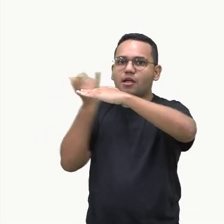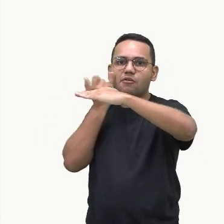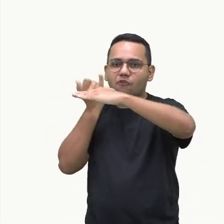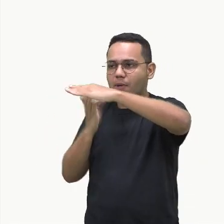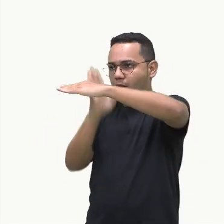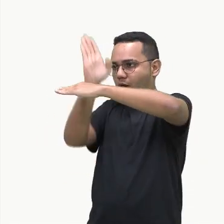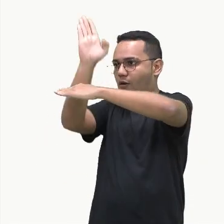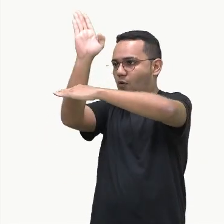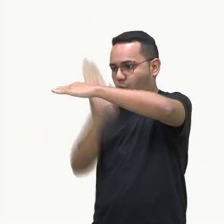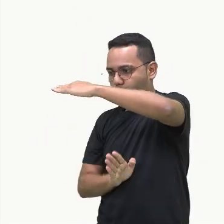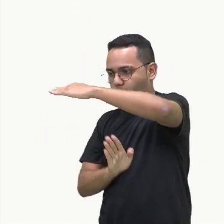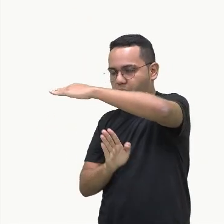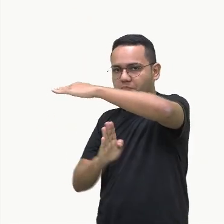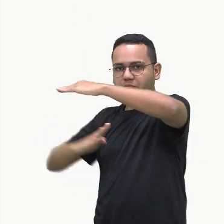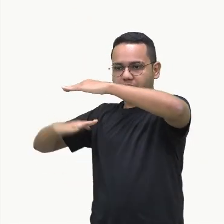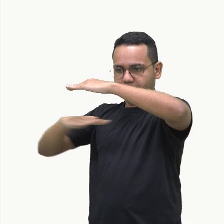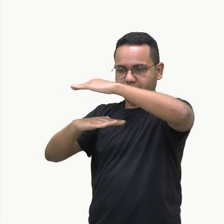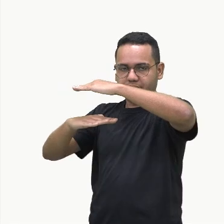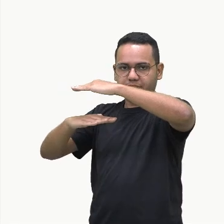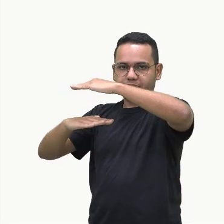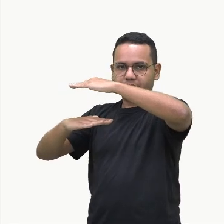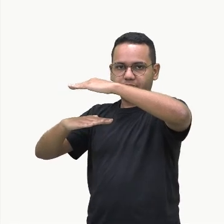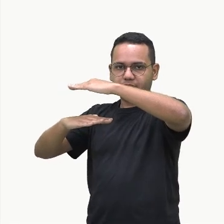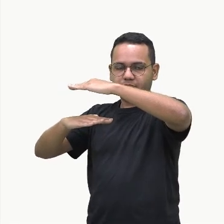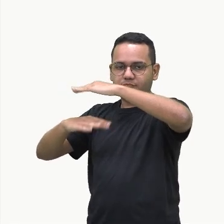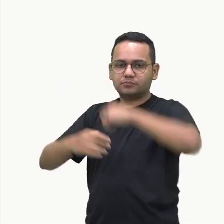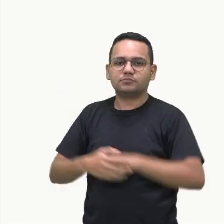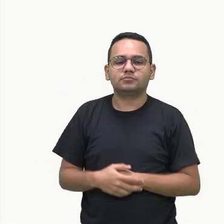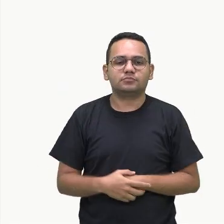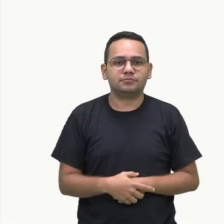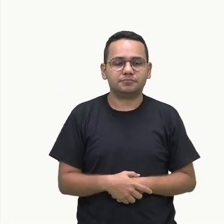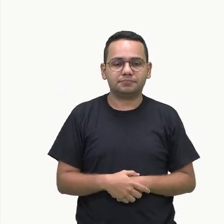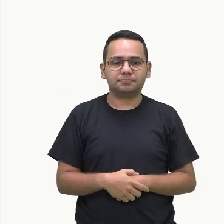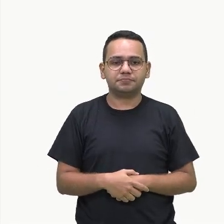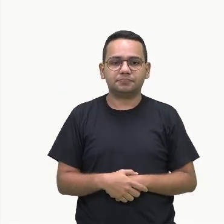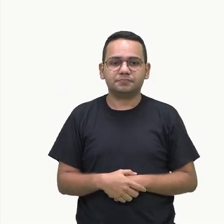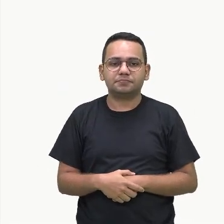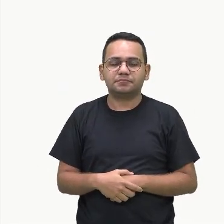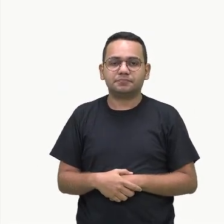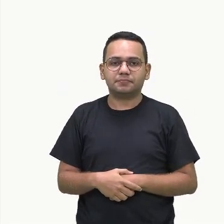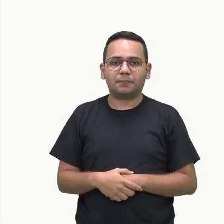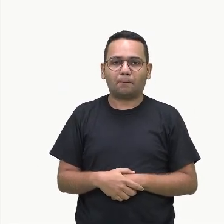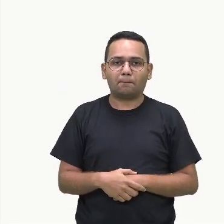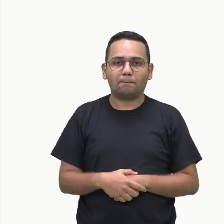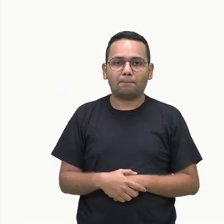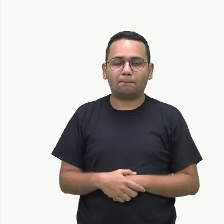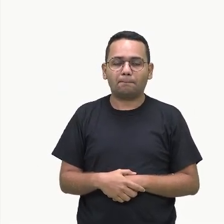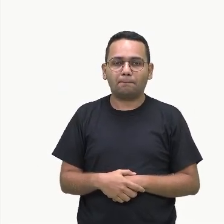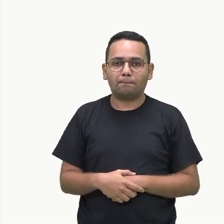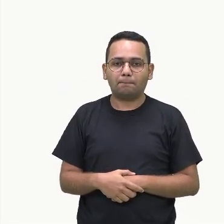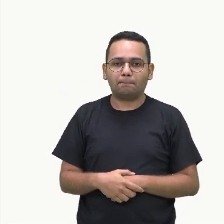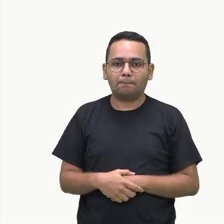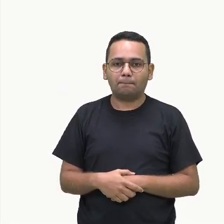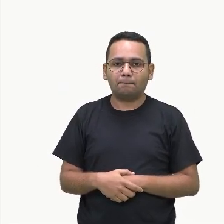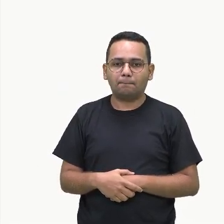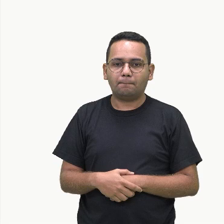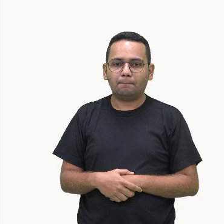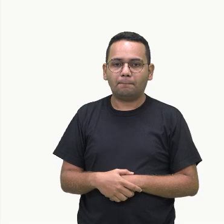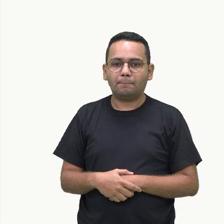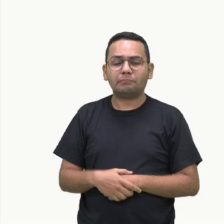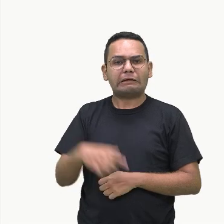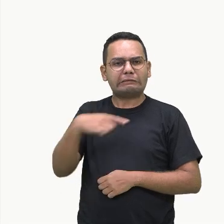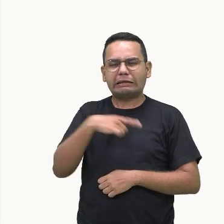as corta, intercepta, passa ali pelas duas retas paralelas, formam-se